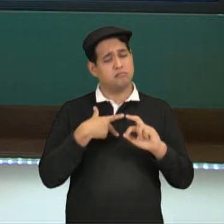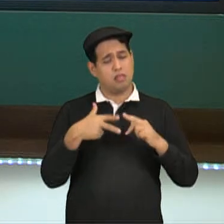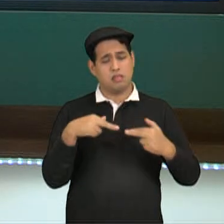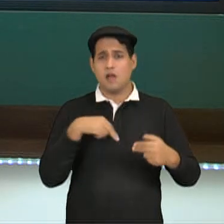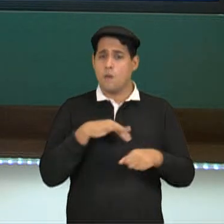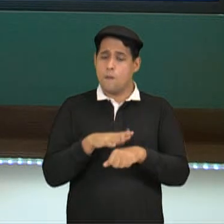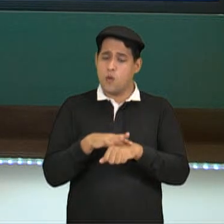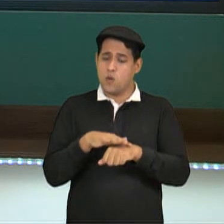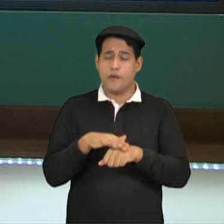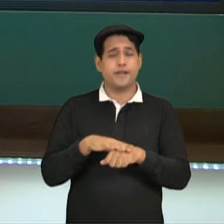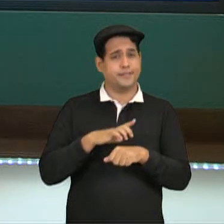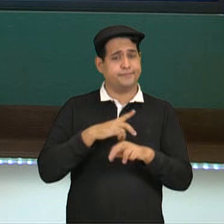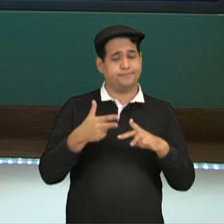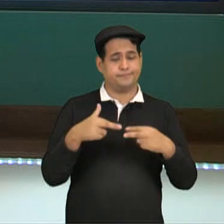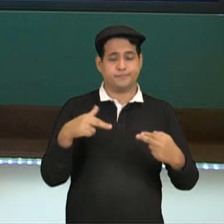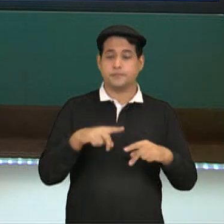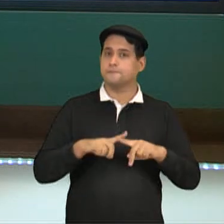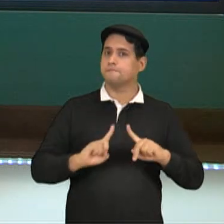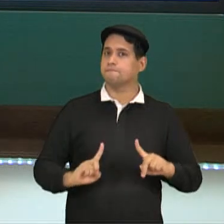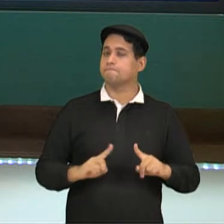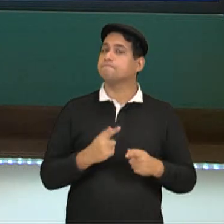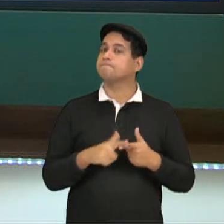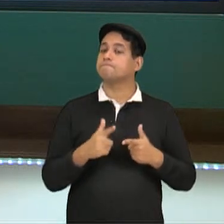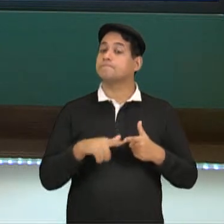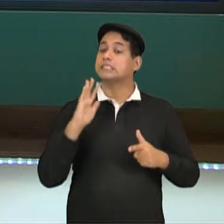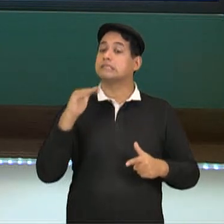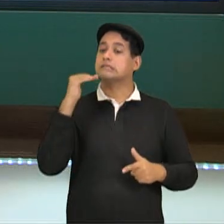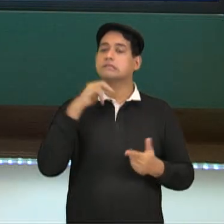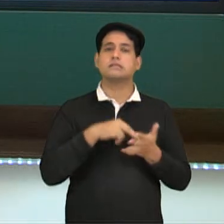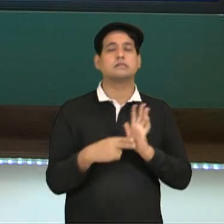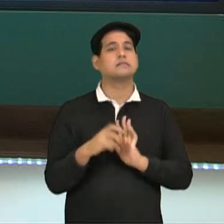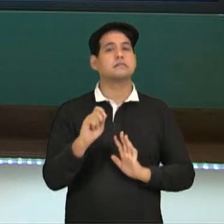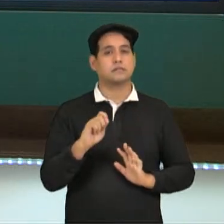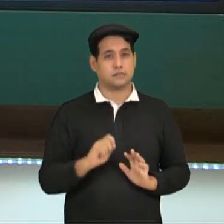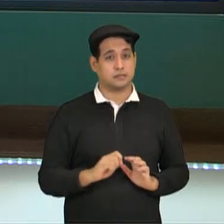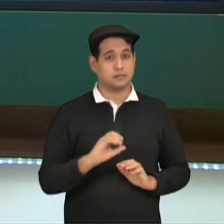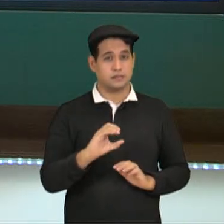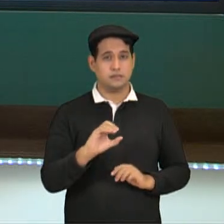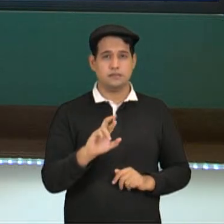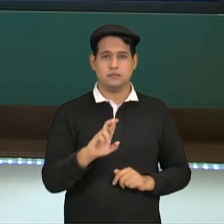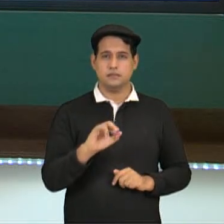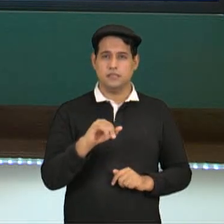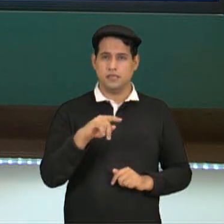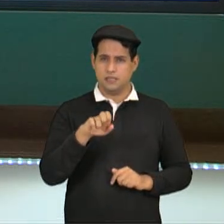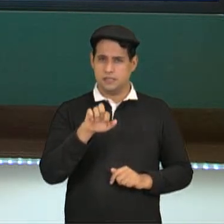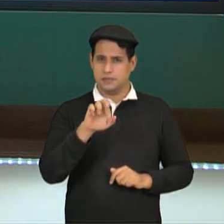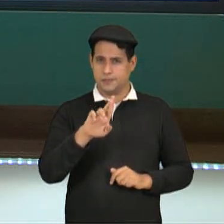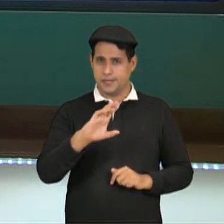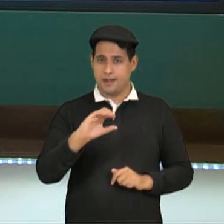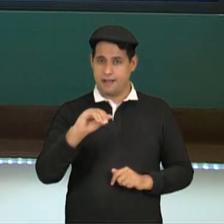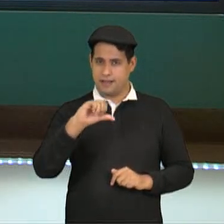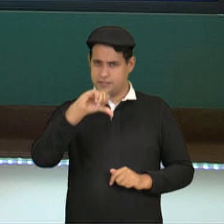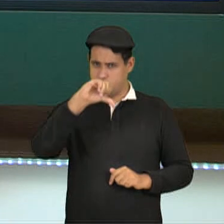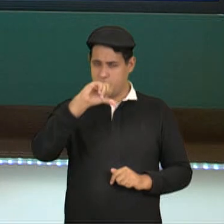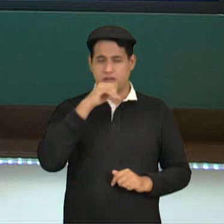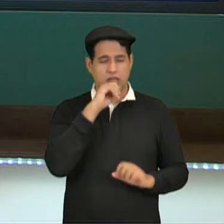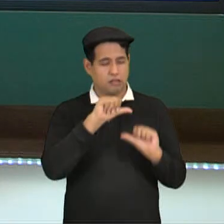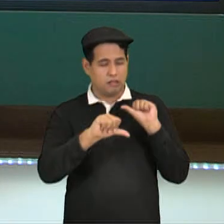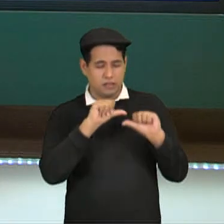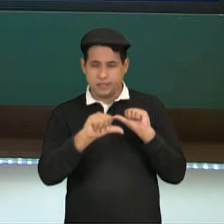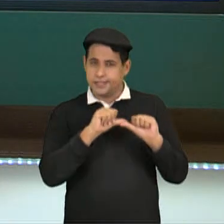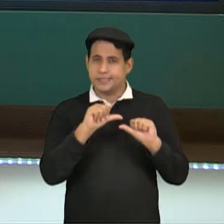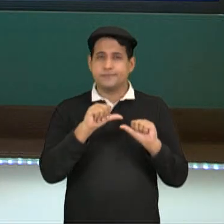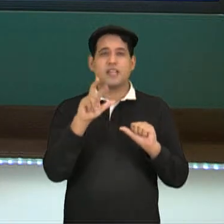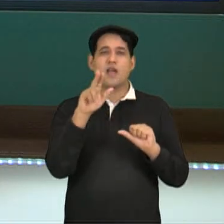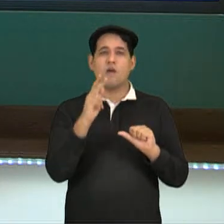uma doença genética. Só que o problema maior é que esse CRISPR, né, essa modificar, alterar, funciona